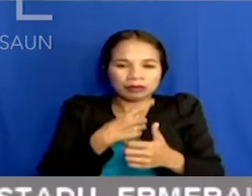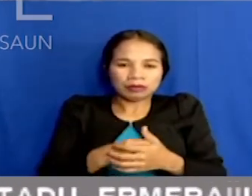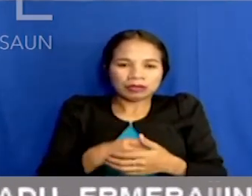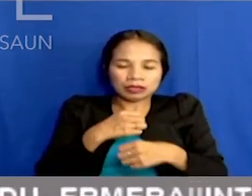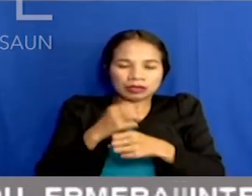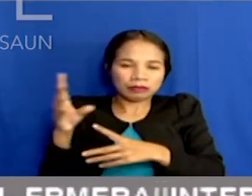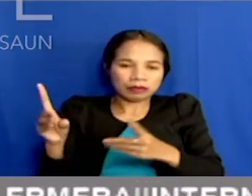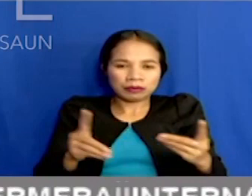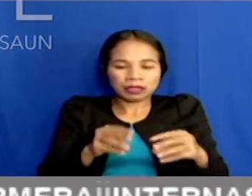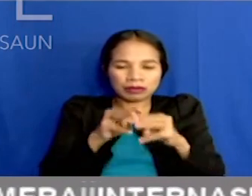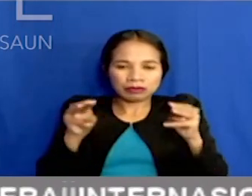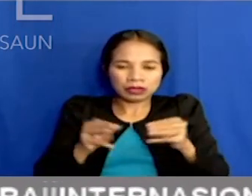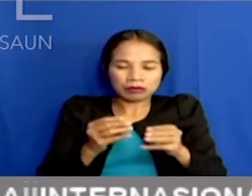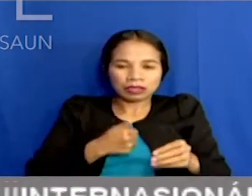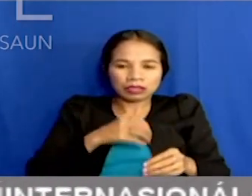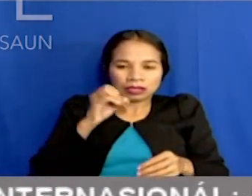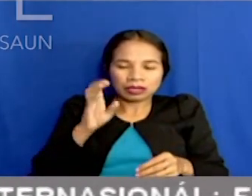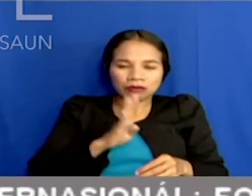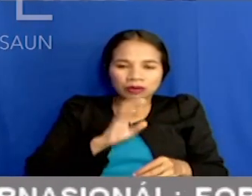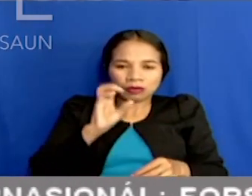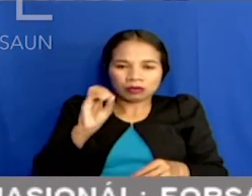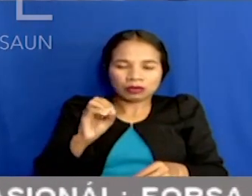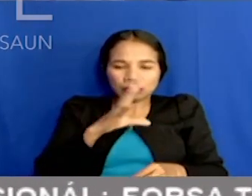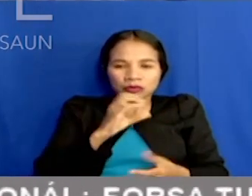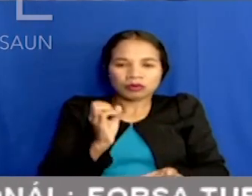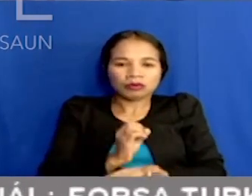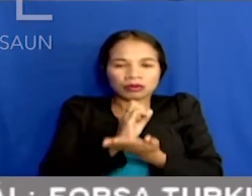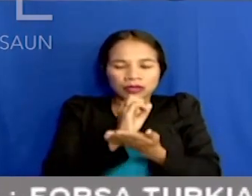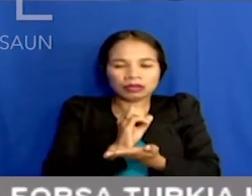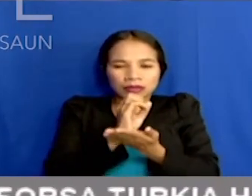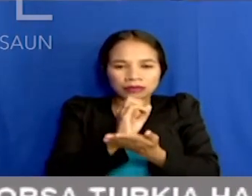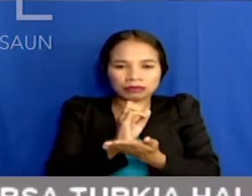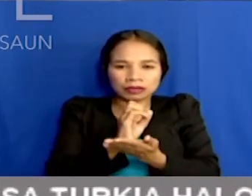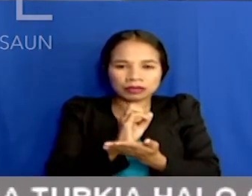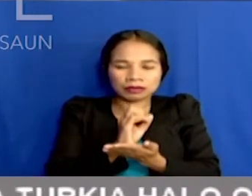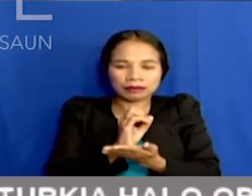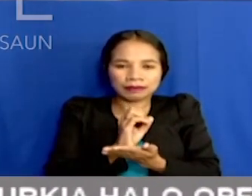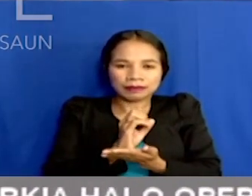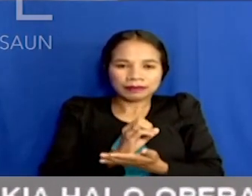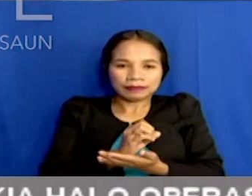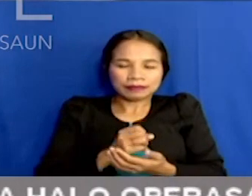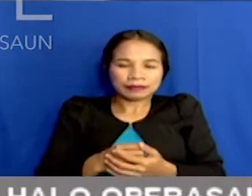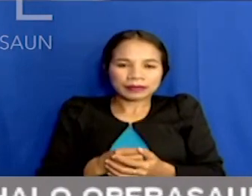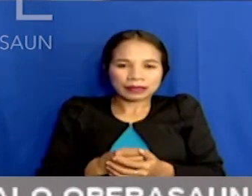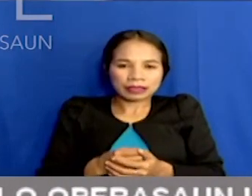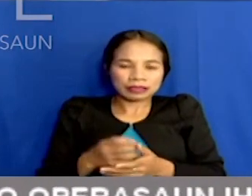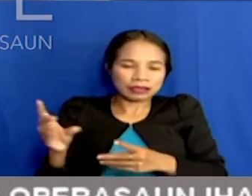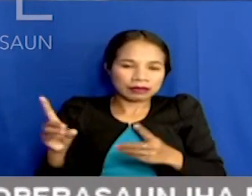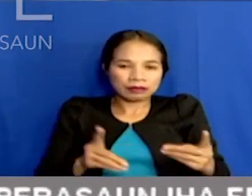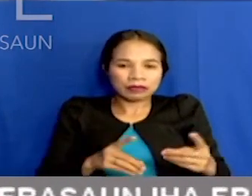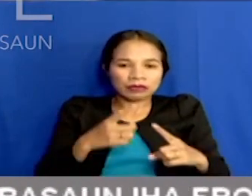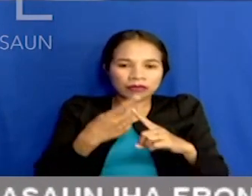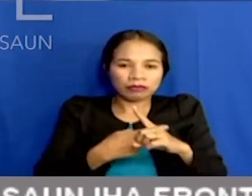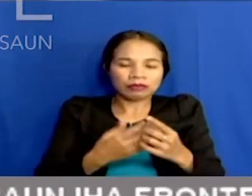se implementa em município Ainaru, Bobonaro, no região autônomo especial Ecusi Ambeno, nebe se implementa